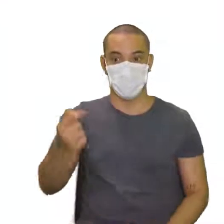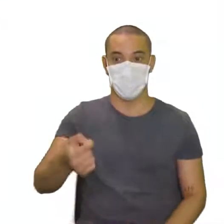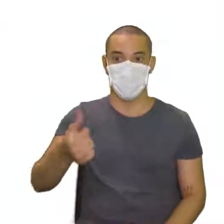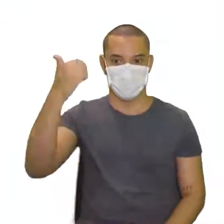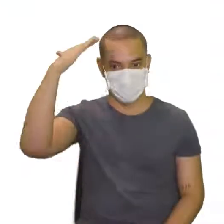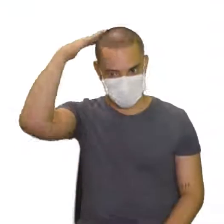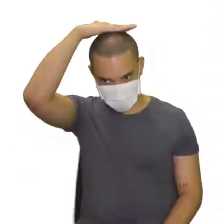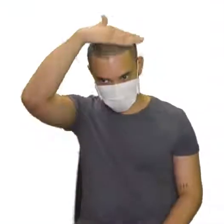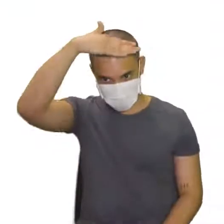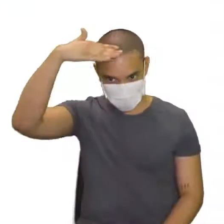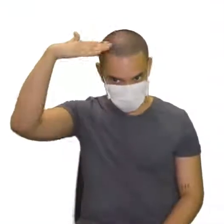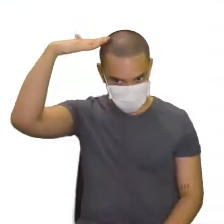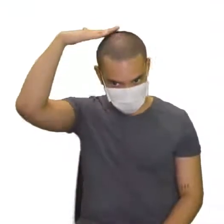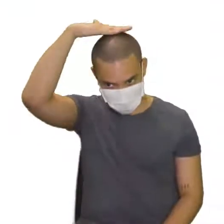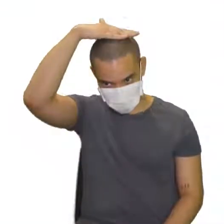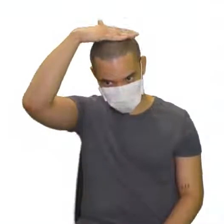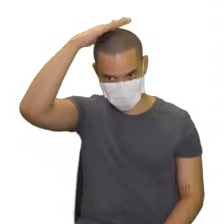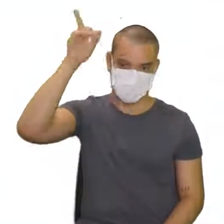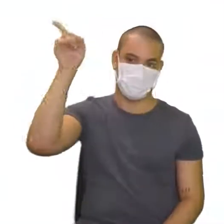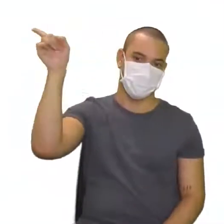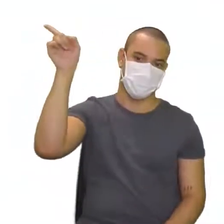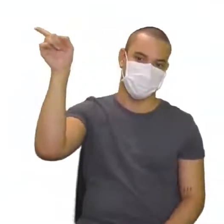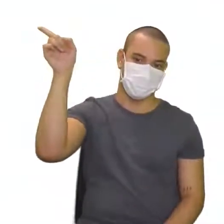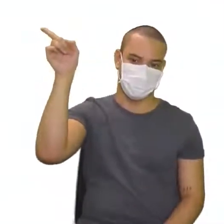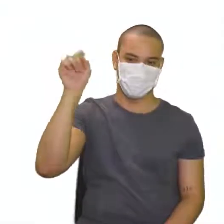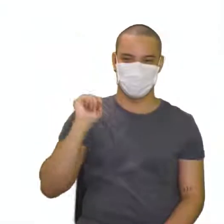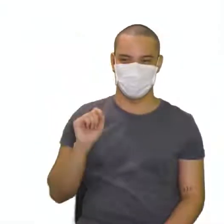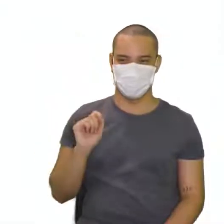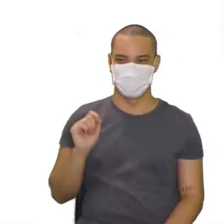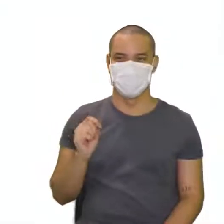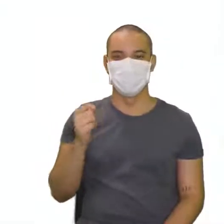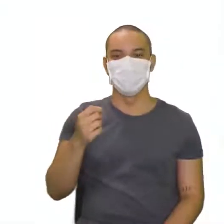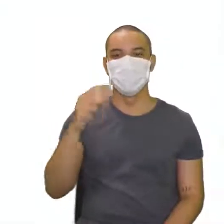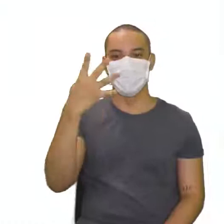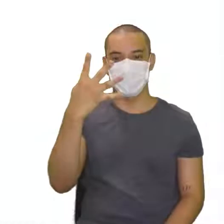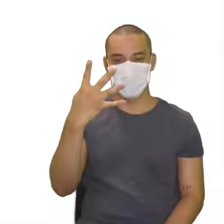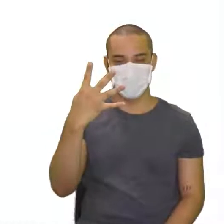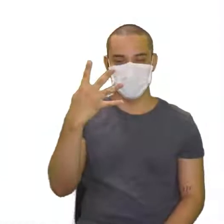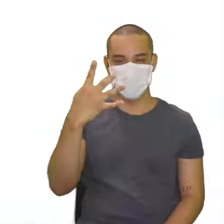Vitor, não, tá bom. Então, tá aqui, ó, 4 vezes 5, 20,